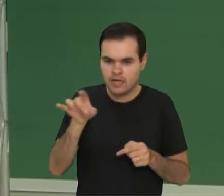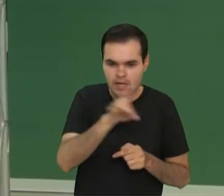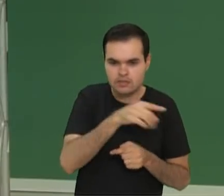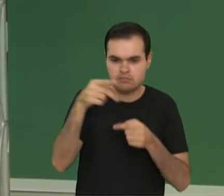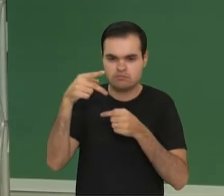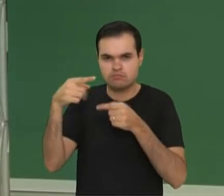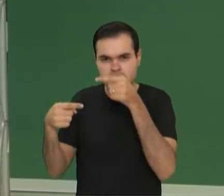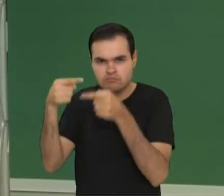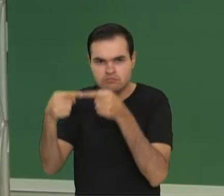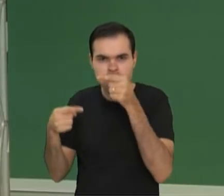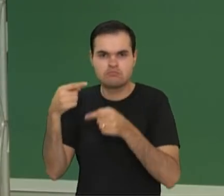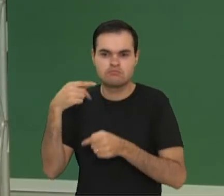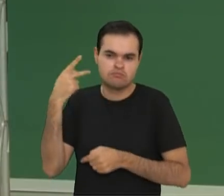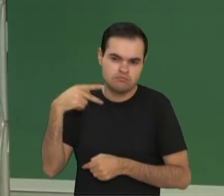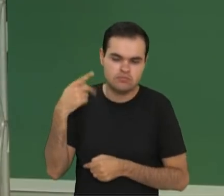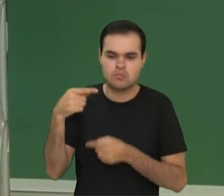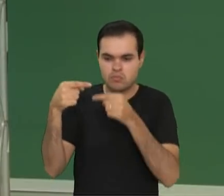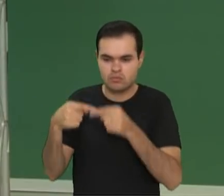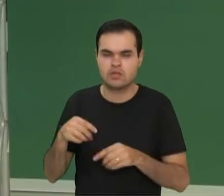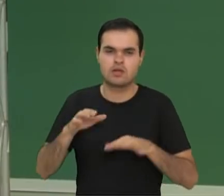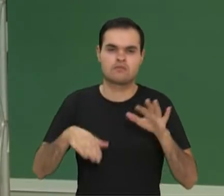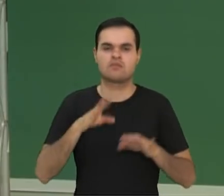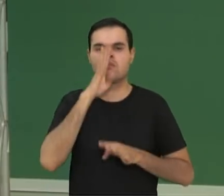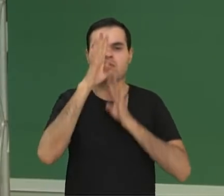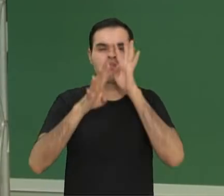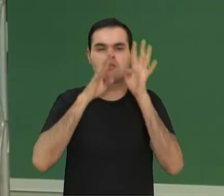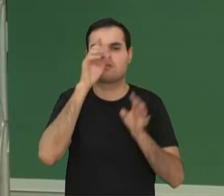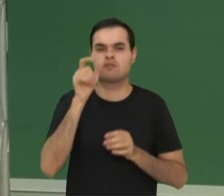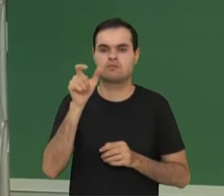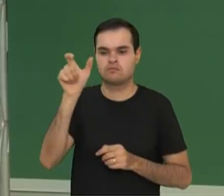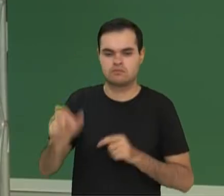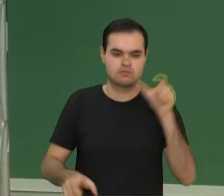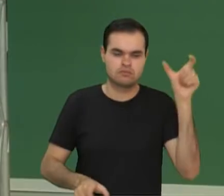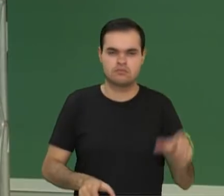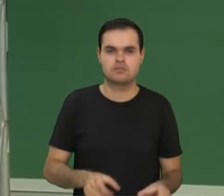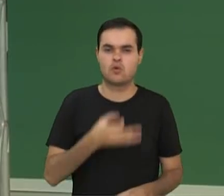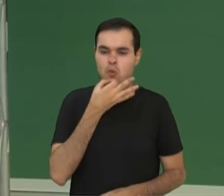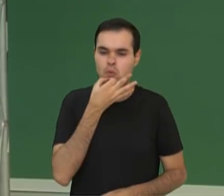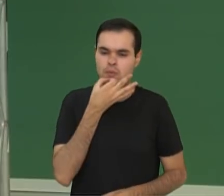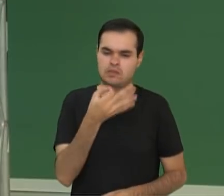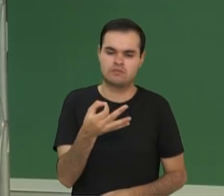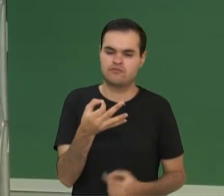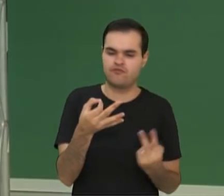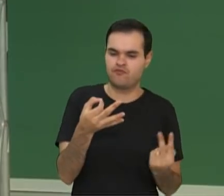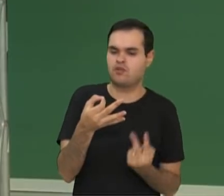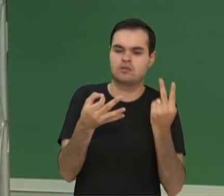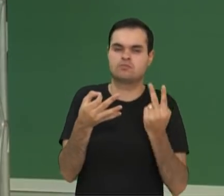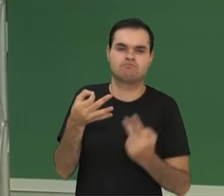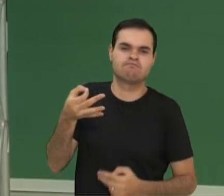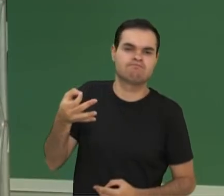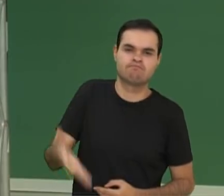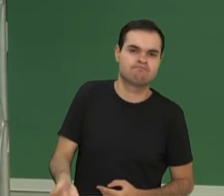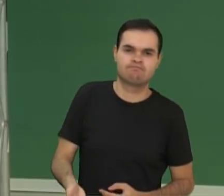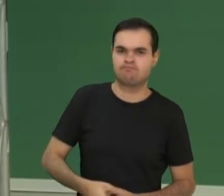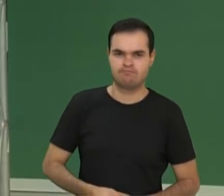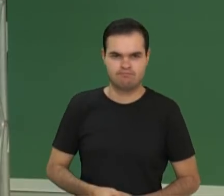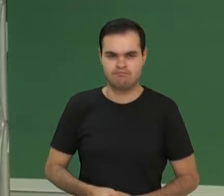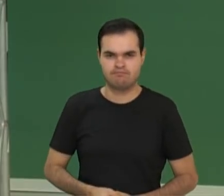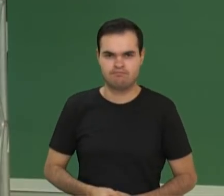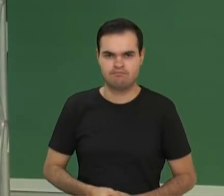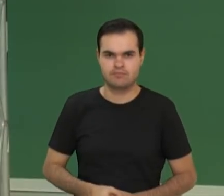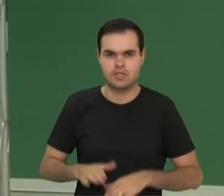que é a responsabilidade, senão ele vai opinar algo sobre algum político e a opinião dele não vai ter valor, porque o que ele disse às vezes